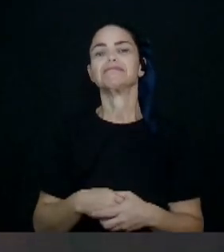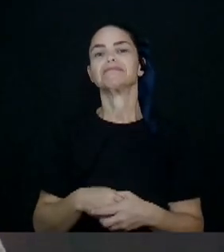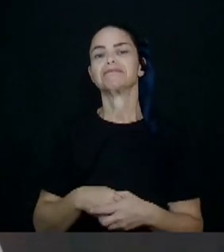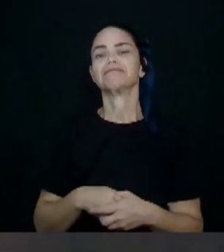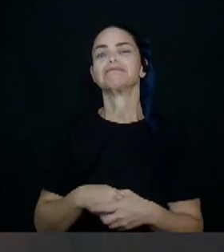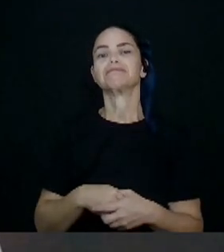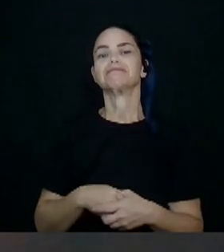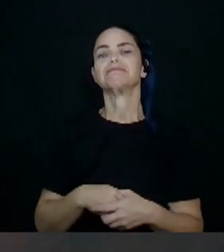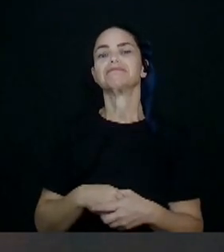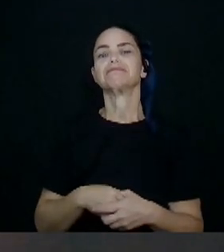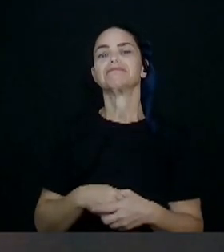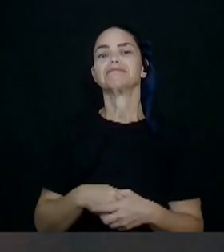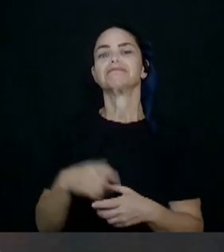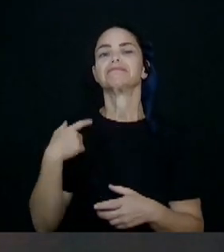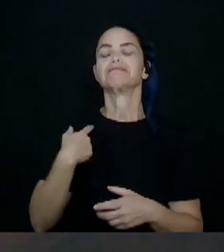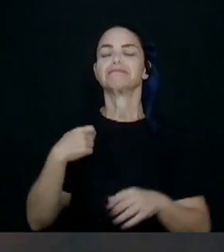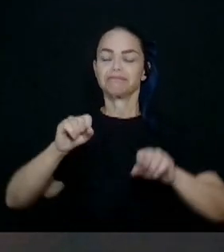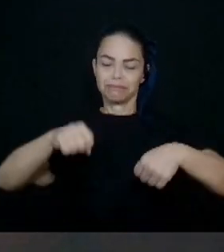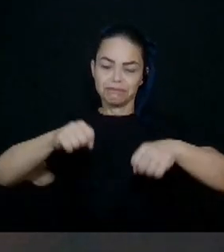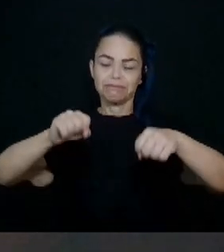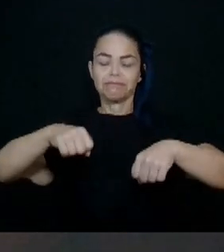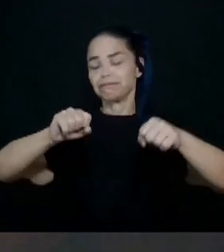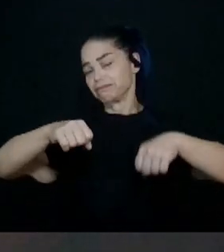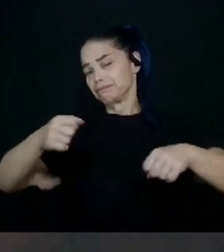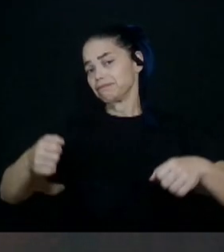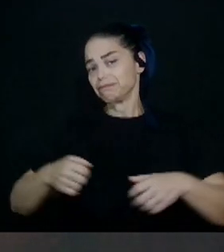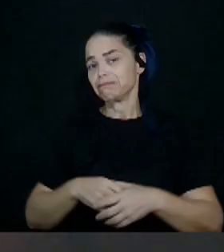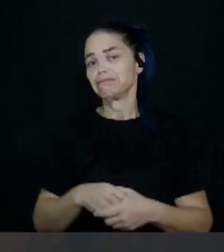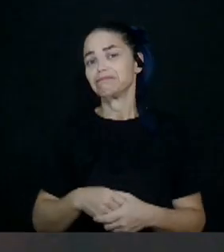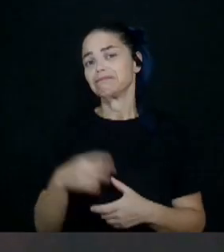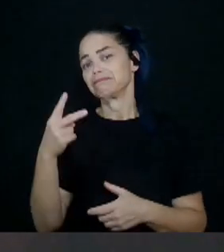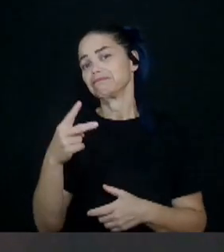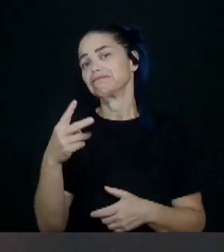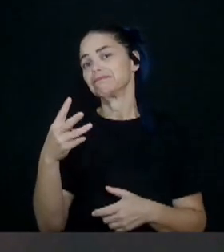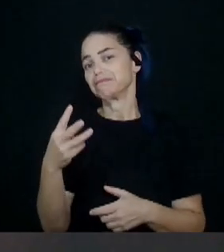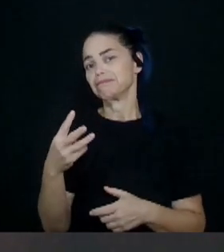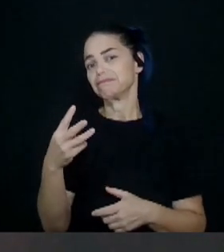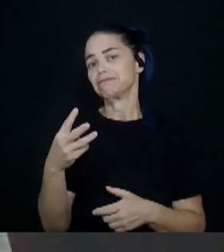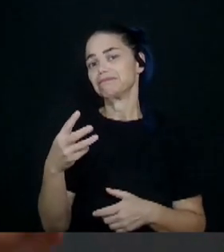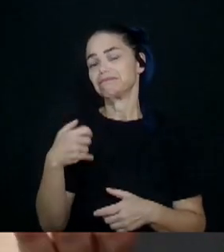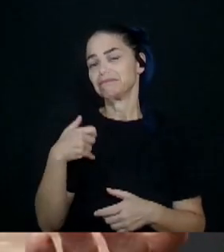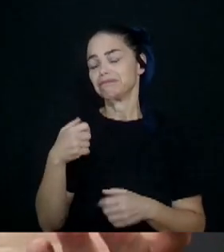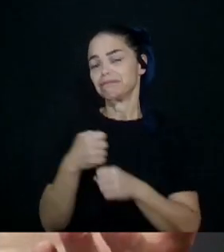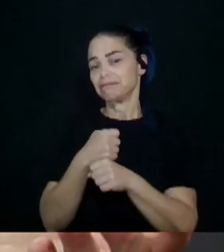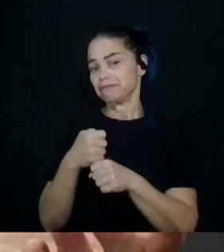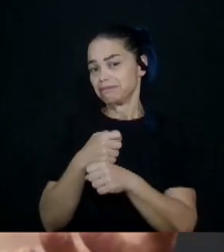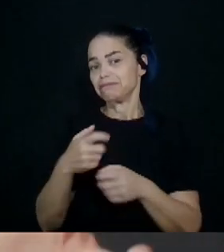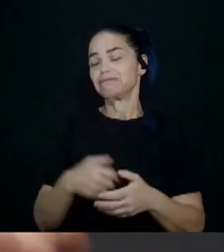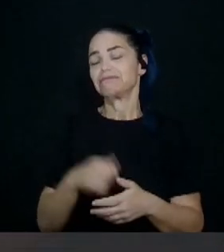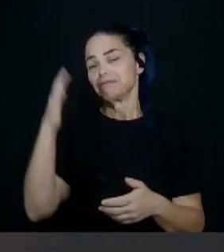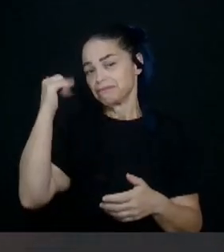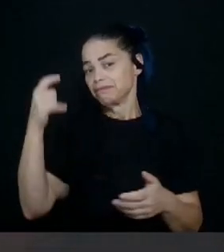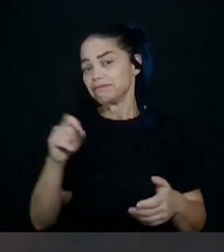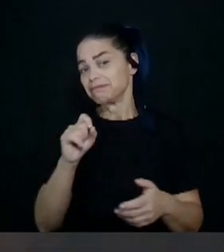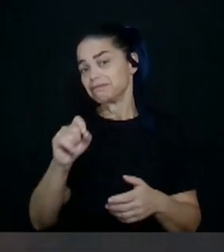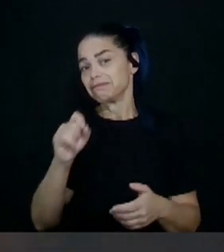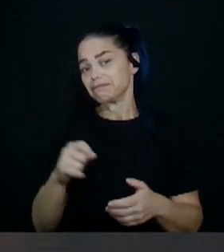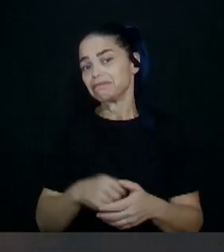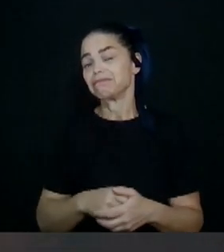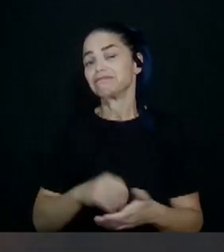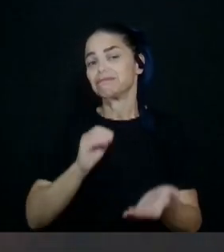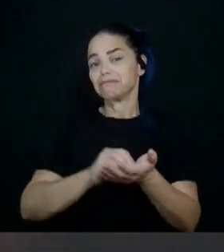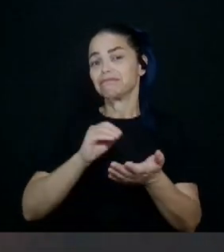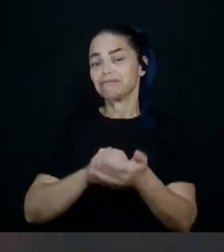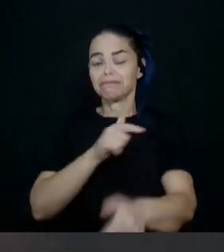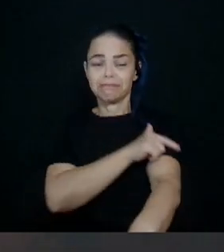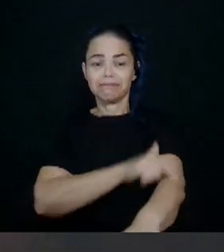vê motinha e carrinho com 2 anos, 3 anos. Você está fazendo o quê? Eu sei, ali falta o quê? A educação,